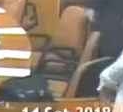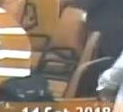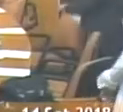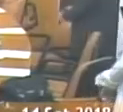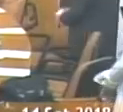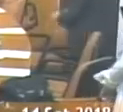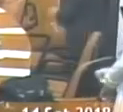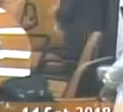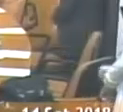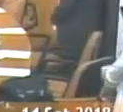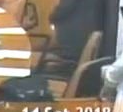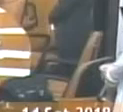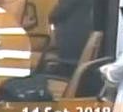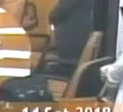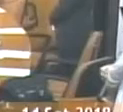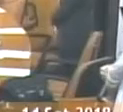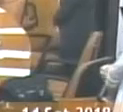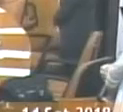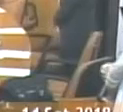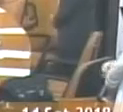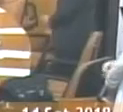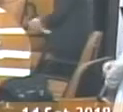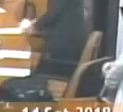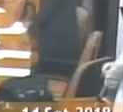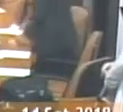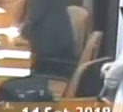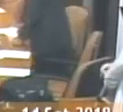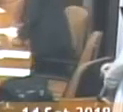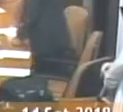vai sentar com a gente na mesa?